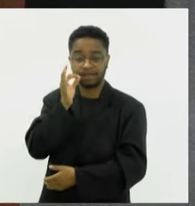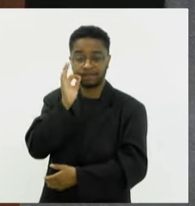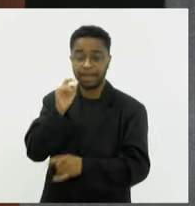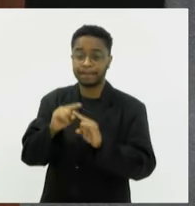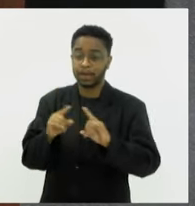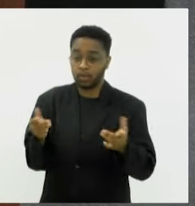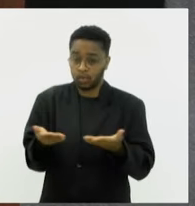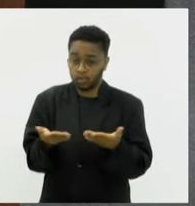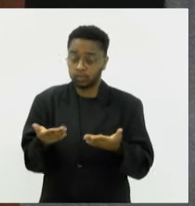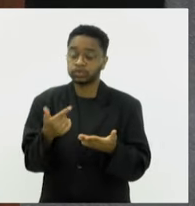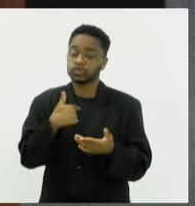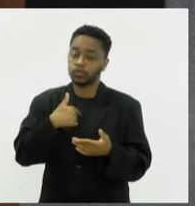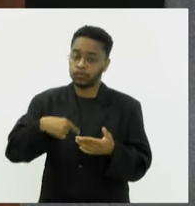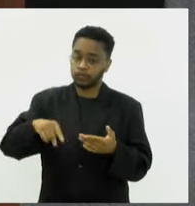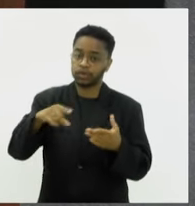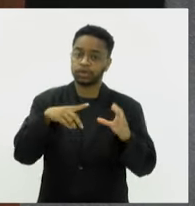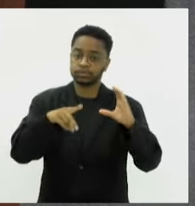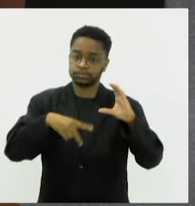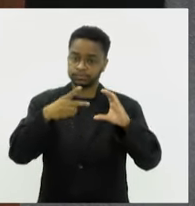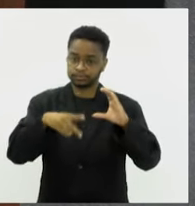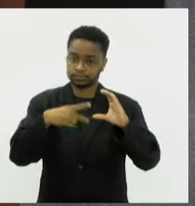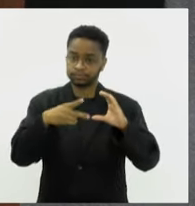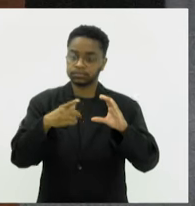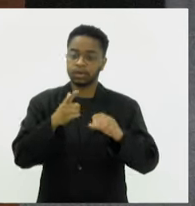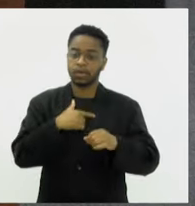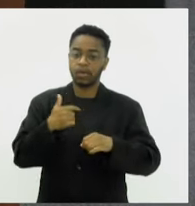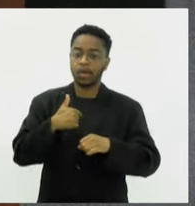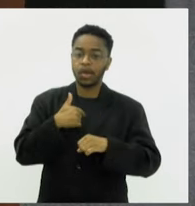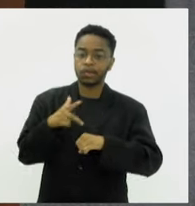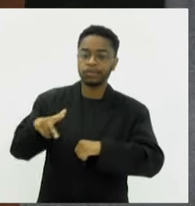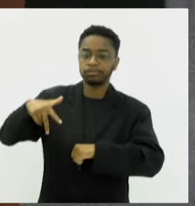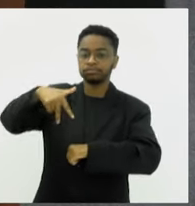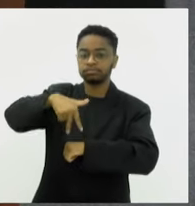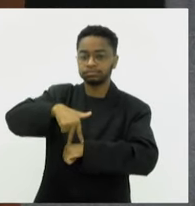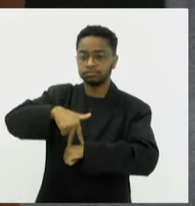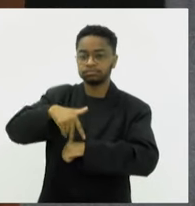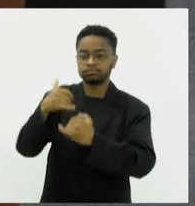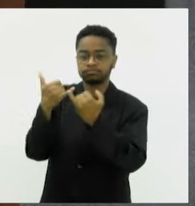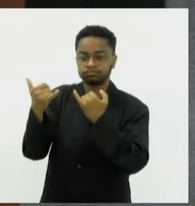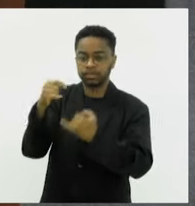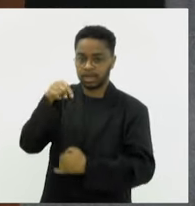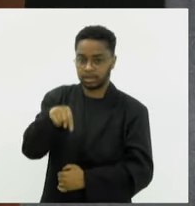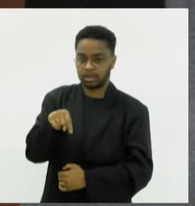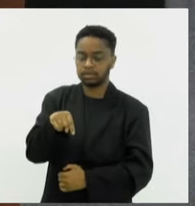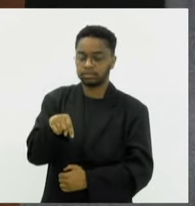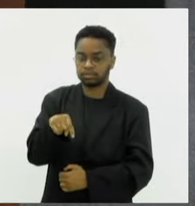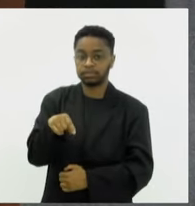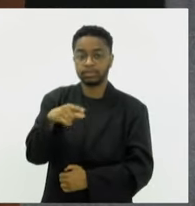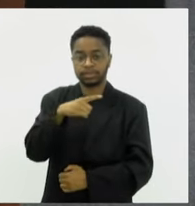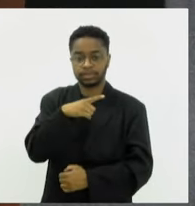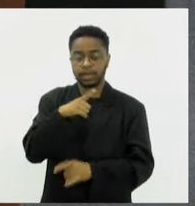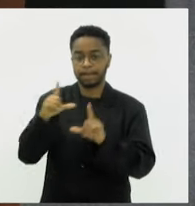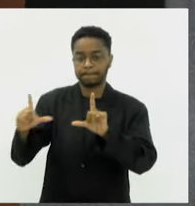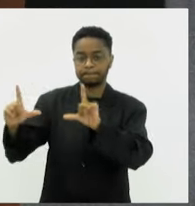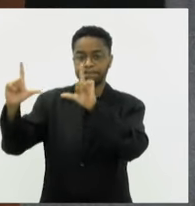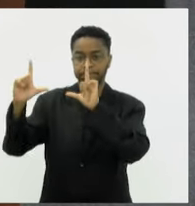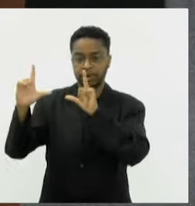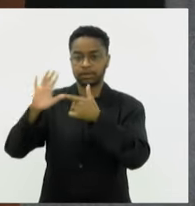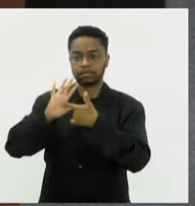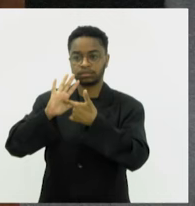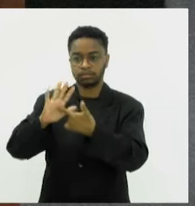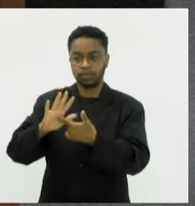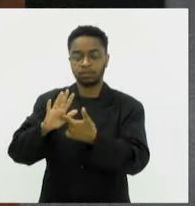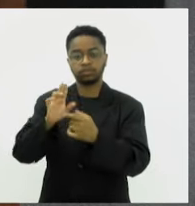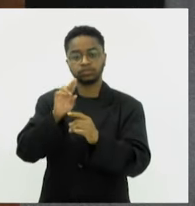semana, estive na Câmara dos Vereadores, subi no púlpito deles, semelhante ao nosso, e lá tem uma placa com nome